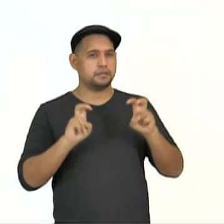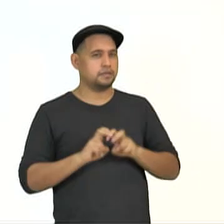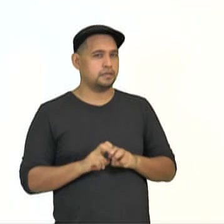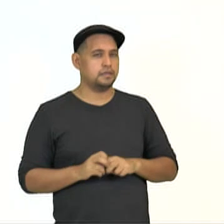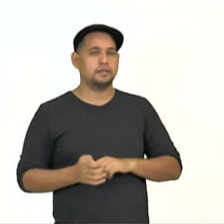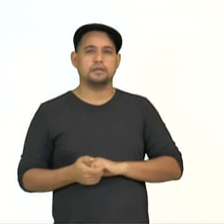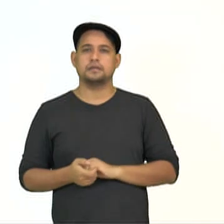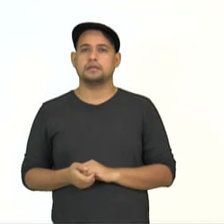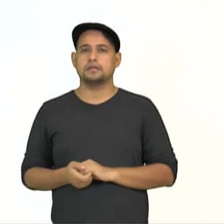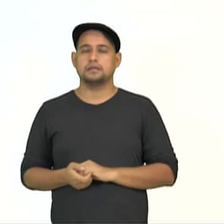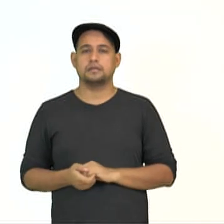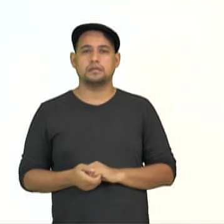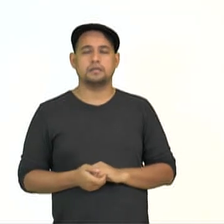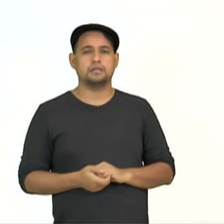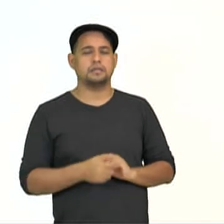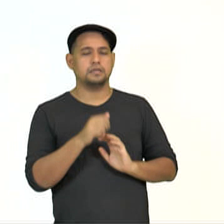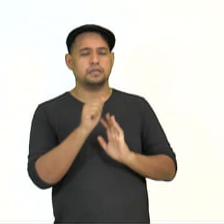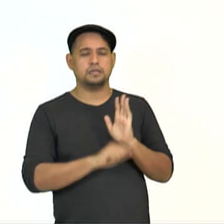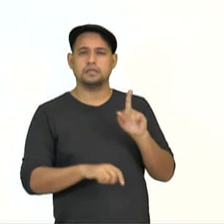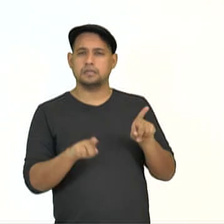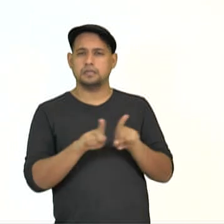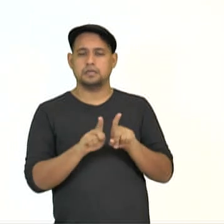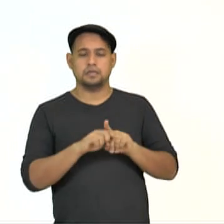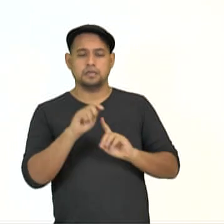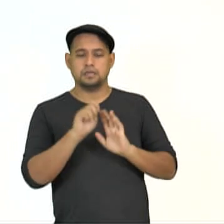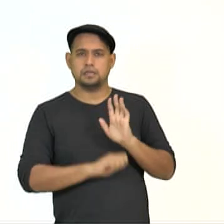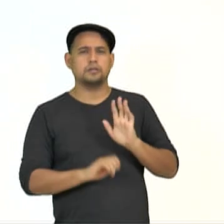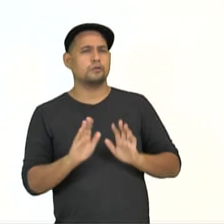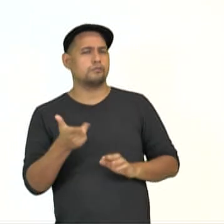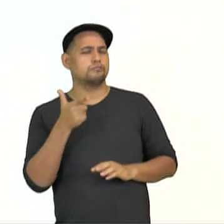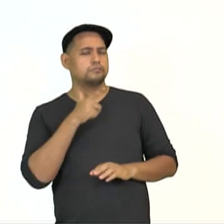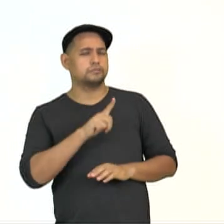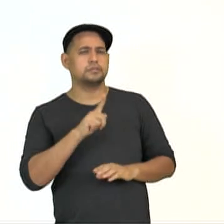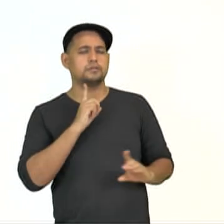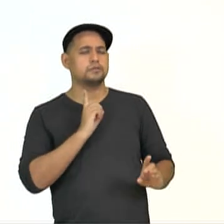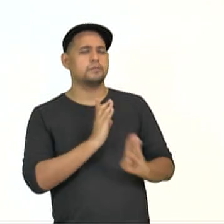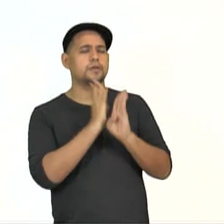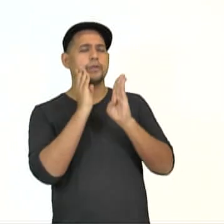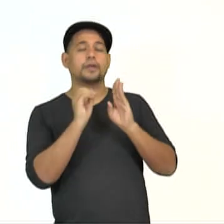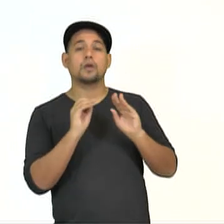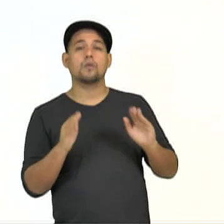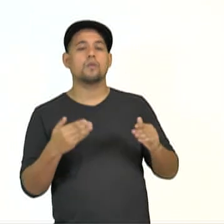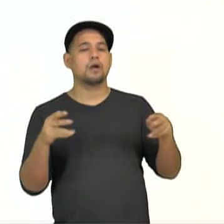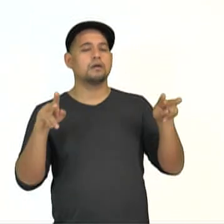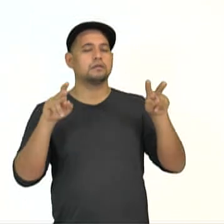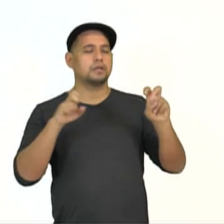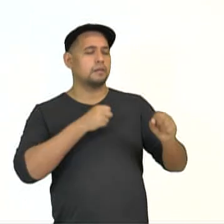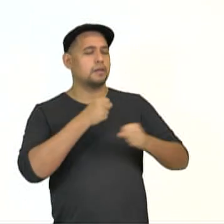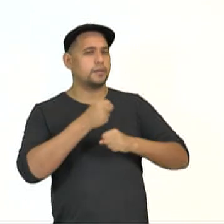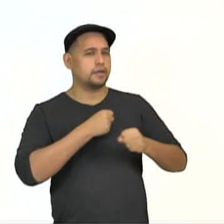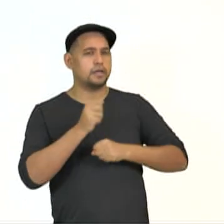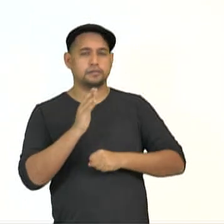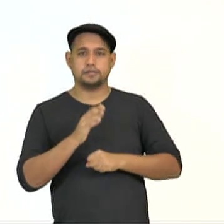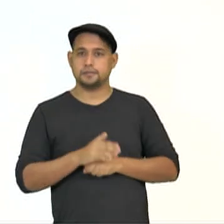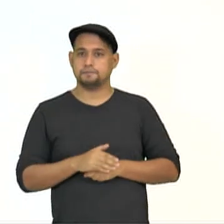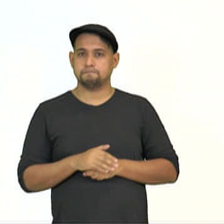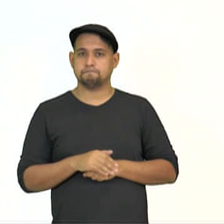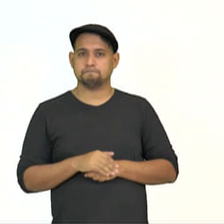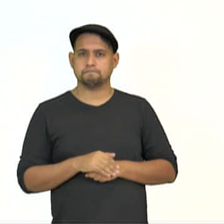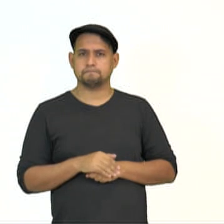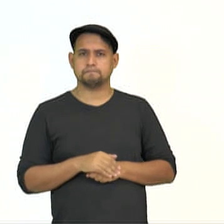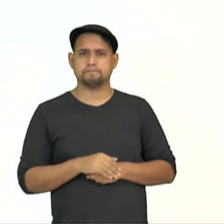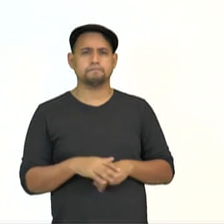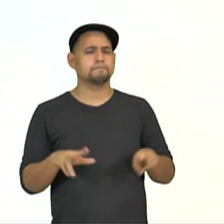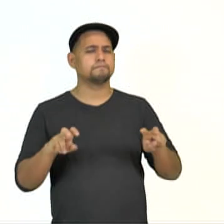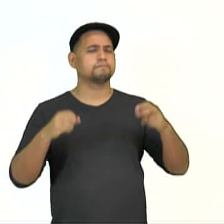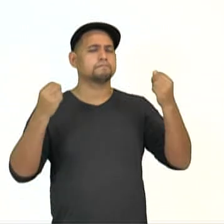trecho? Pelo título e linha fina do texto, conseguimos descobrir qual é o tema da reportagem? Então, sobre o que se fala